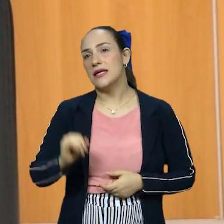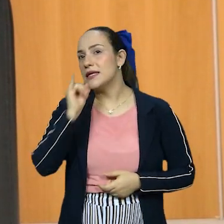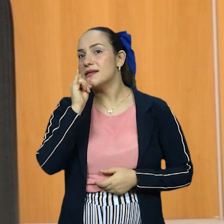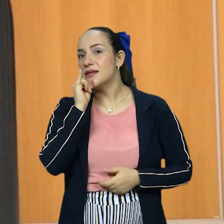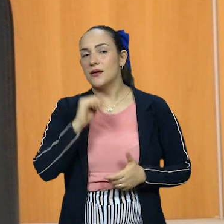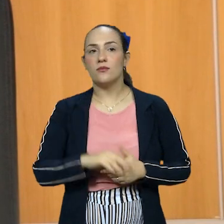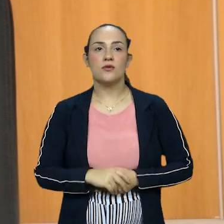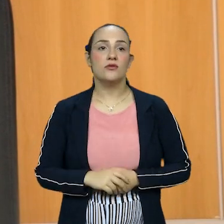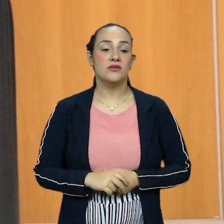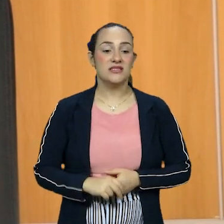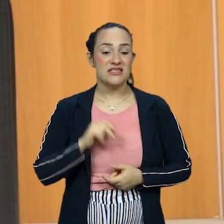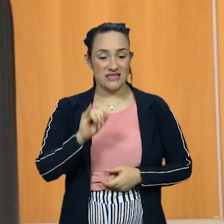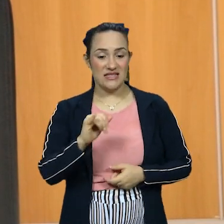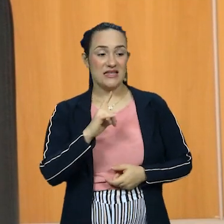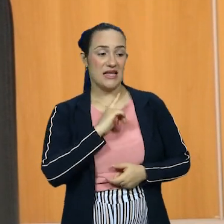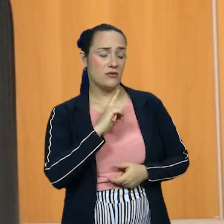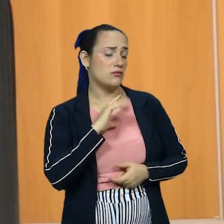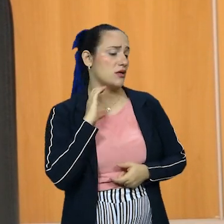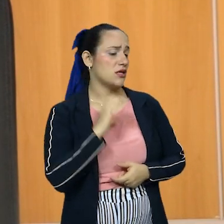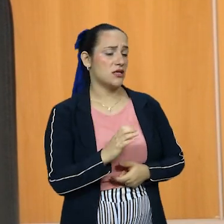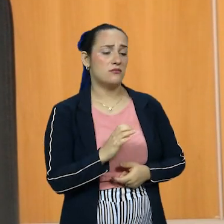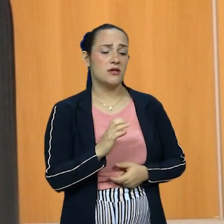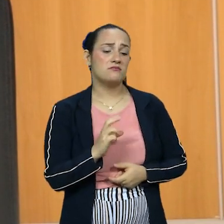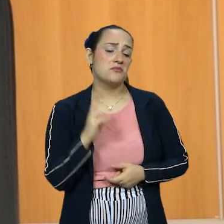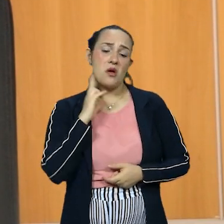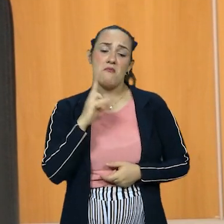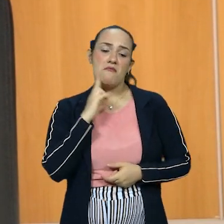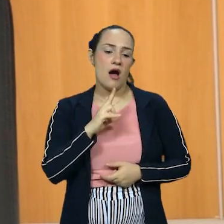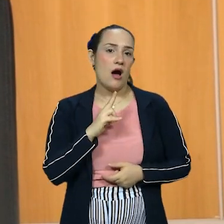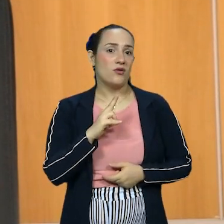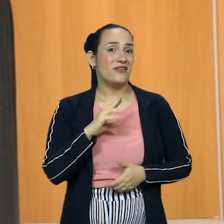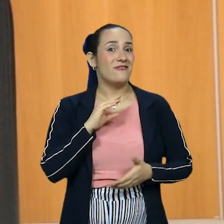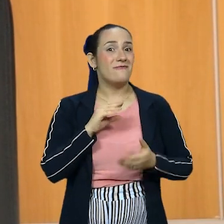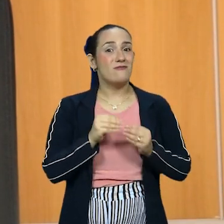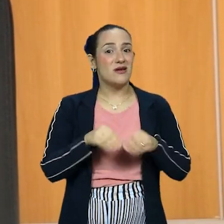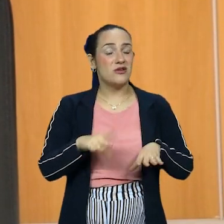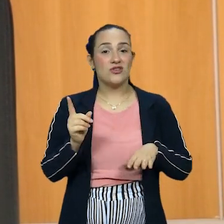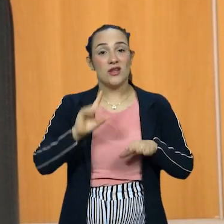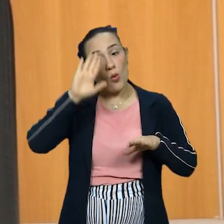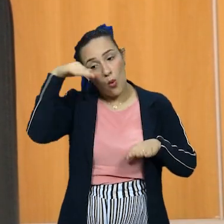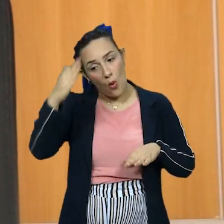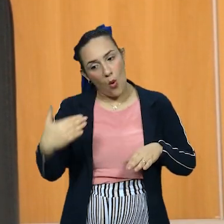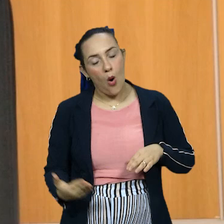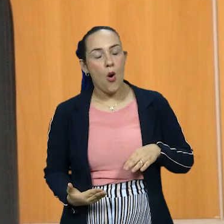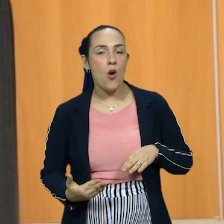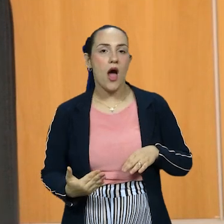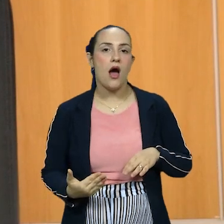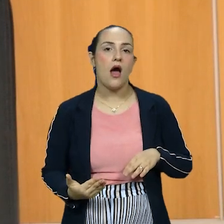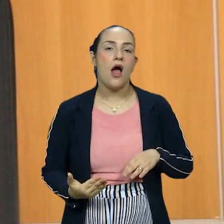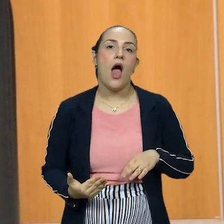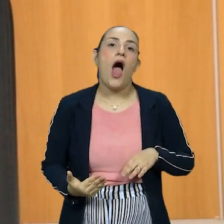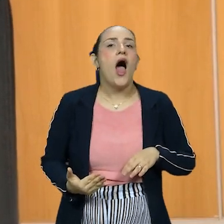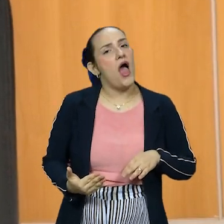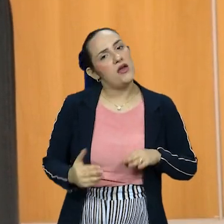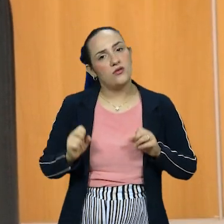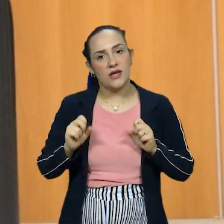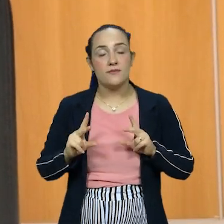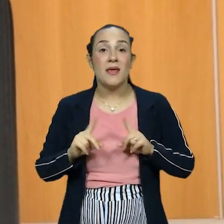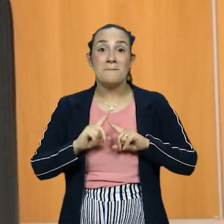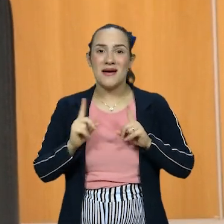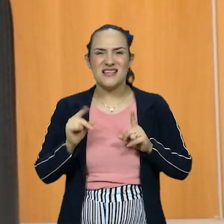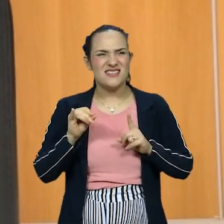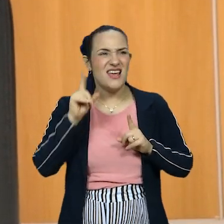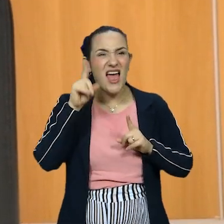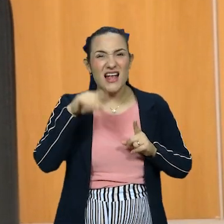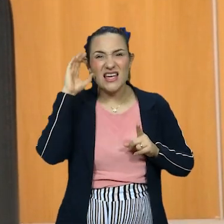mas ele não foi um crime de honra, que desonra, então ele não perde a função. Mas os crimes que eu chamo crimes de caráter,